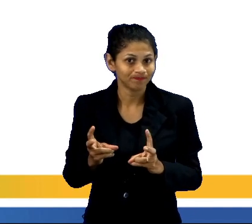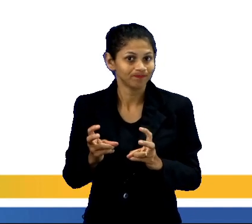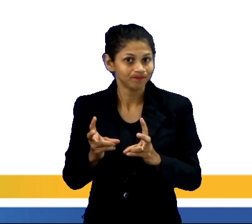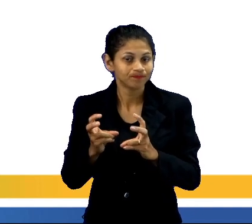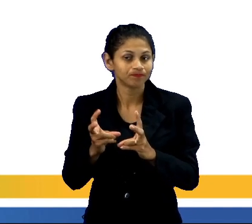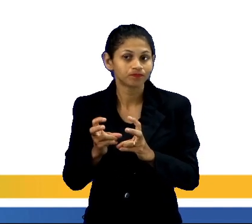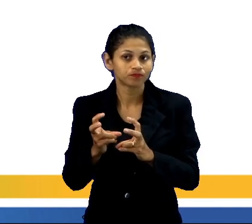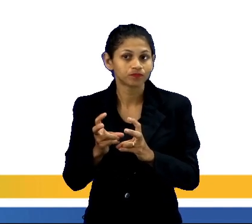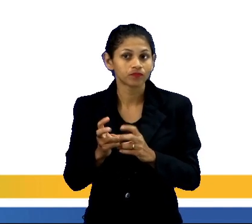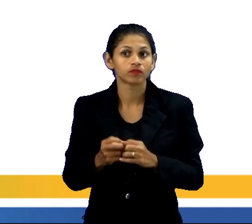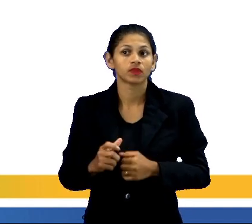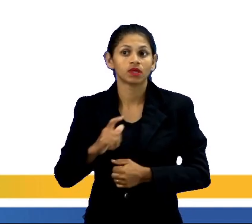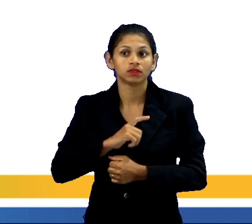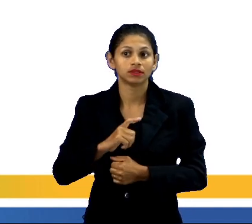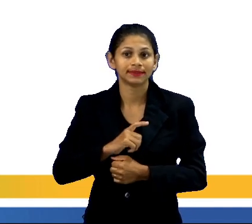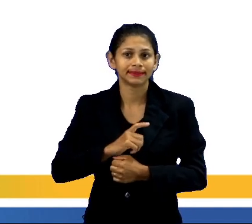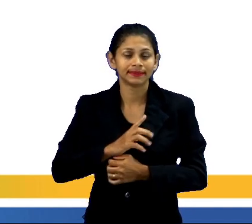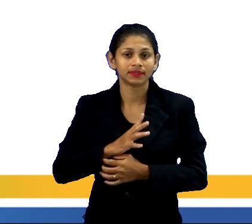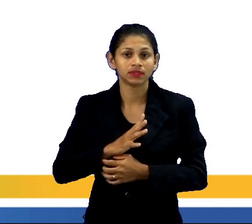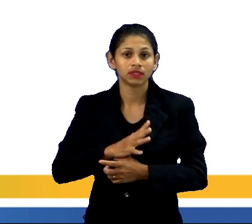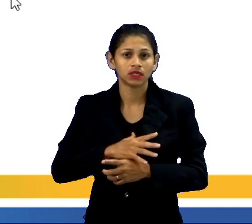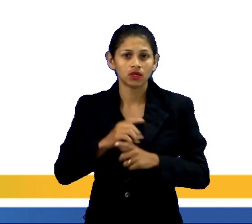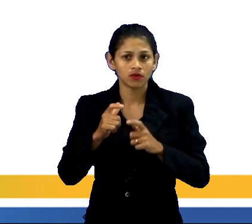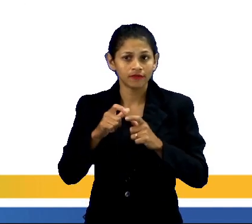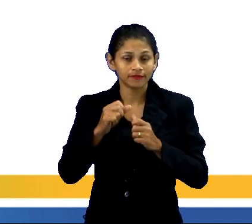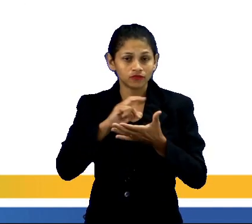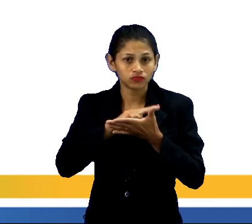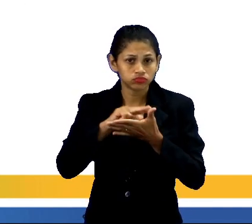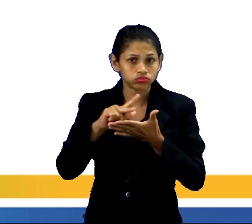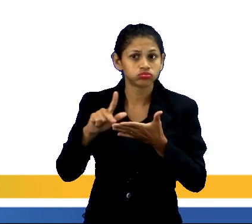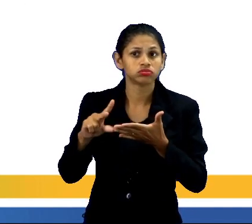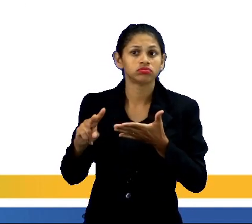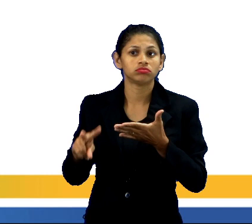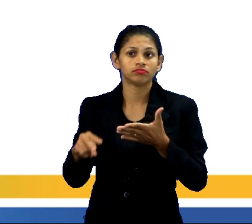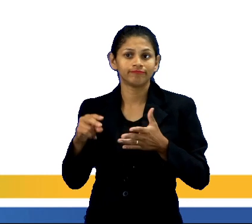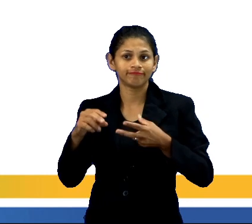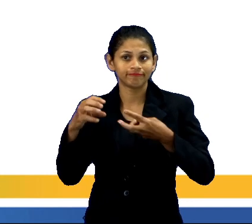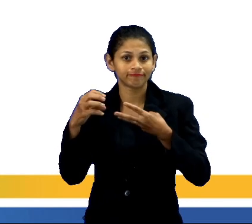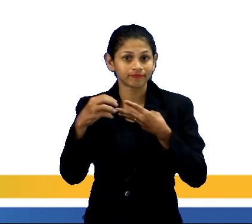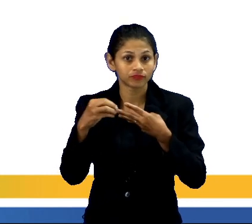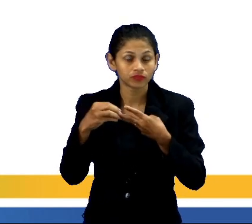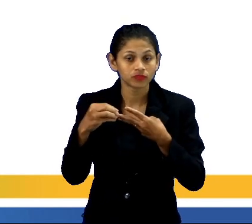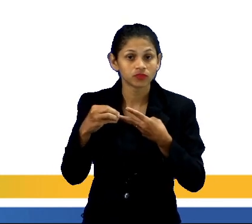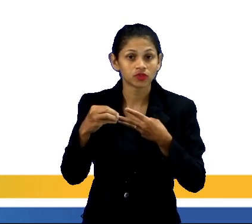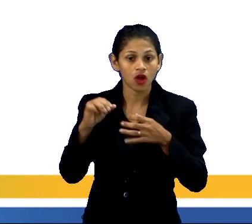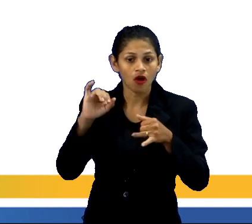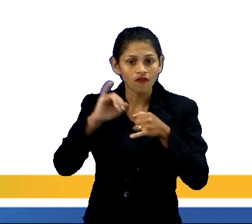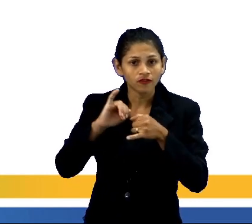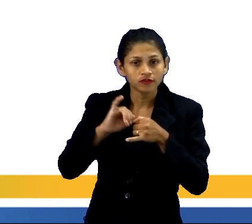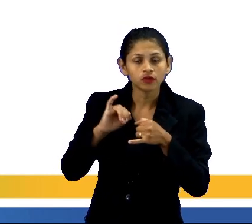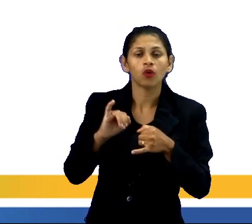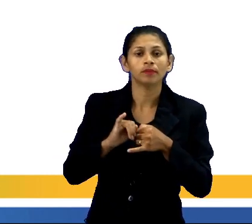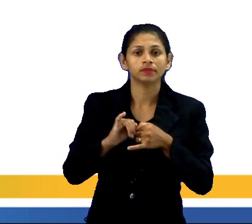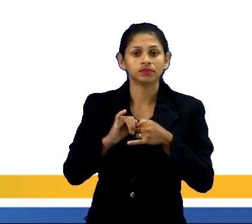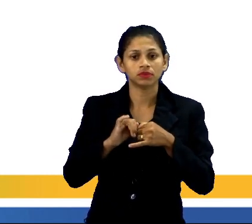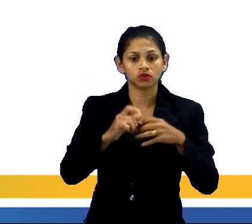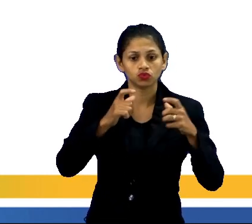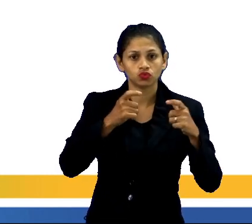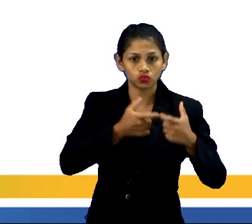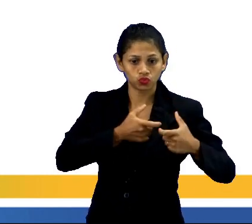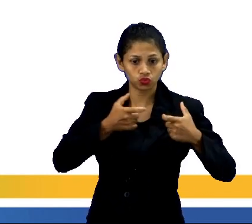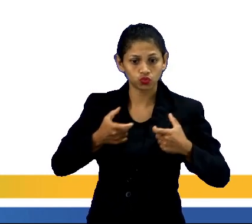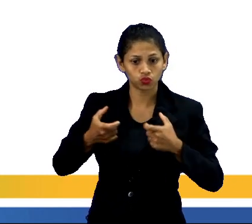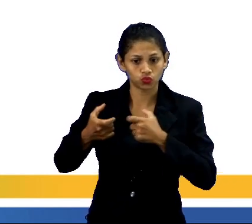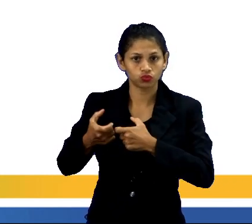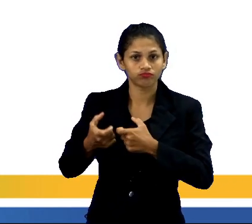descontrolado. Vai ter um acúmulo dessas células, de forma que vai formar ali os tumores malignos, e elas também têm essa